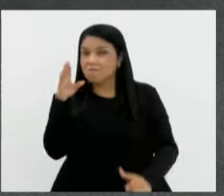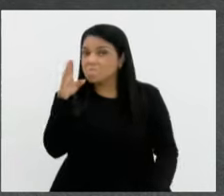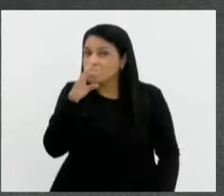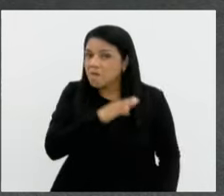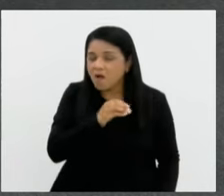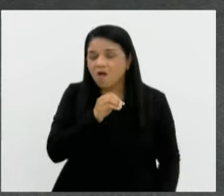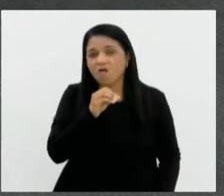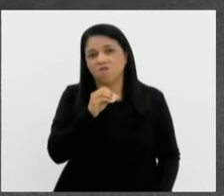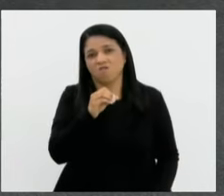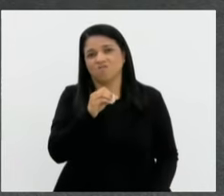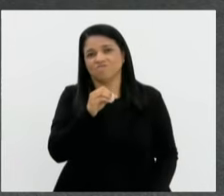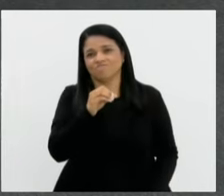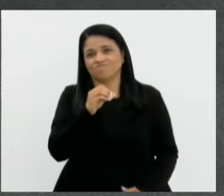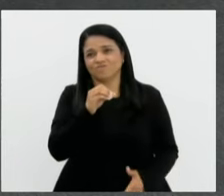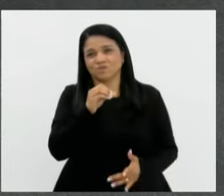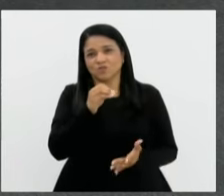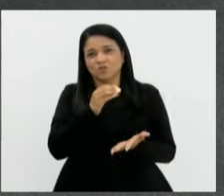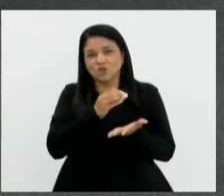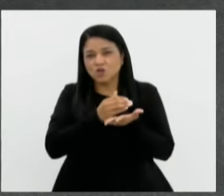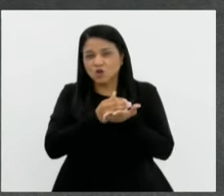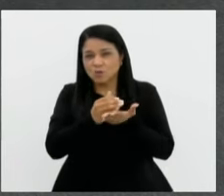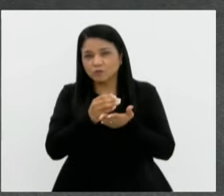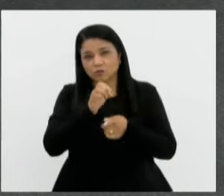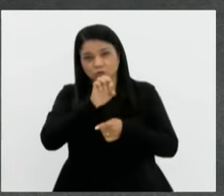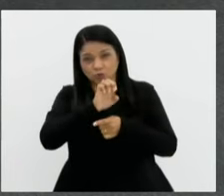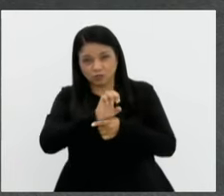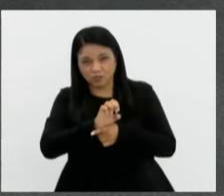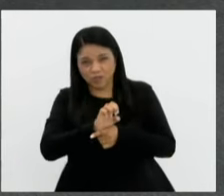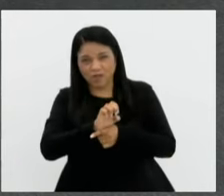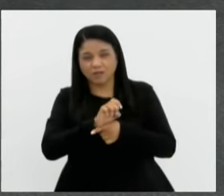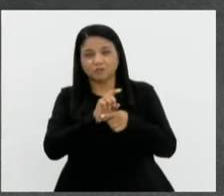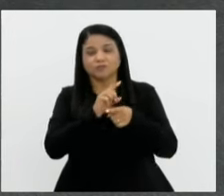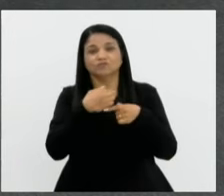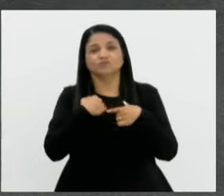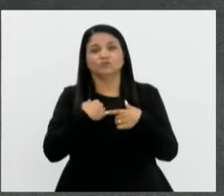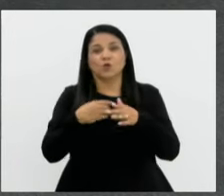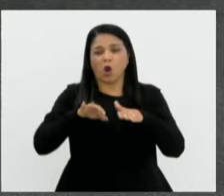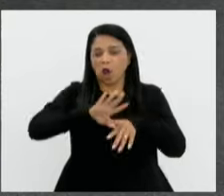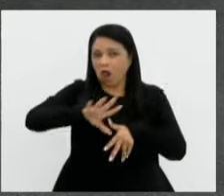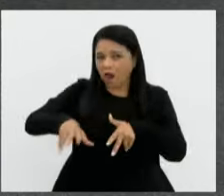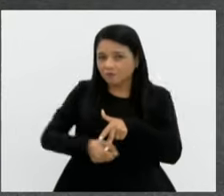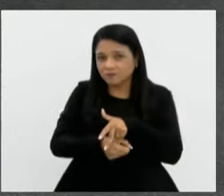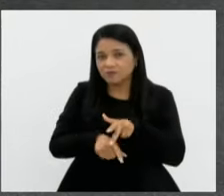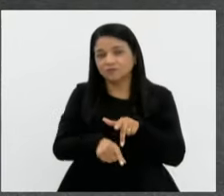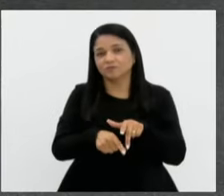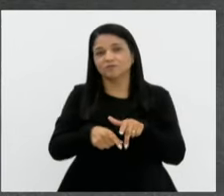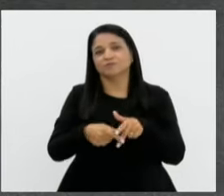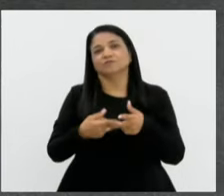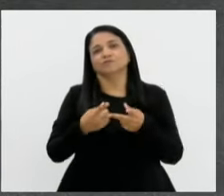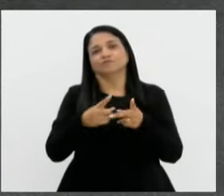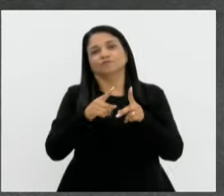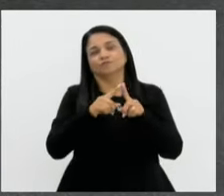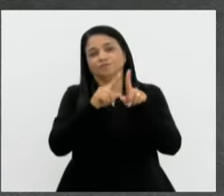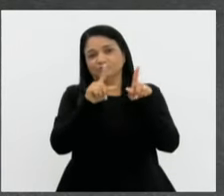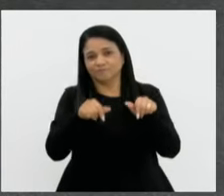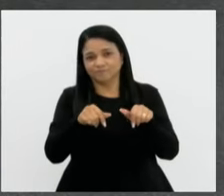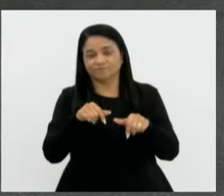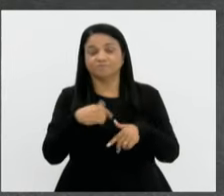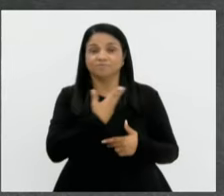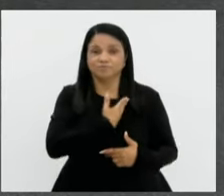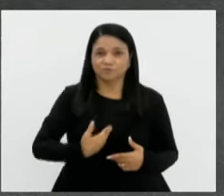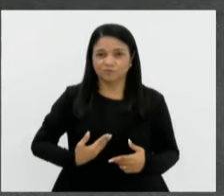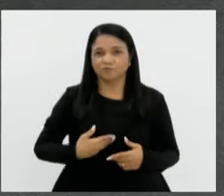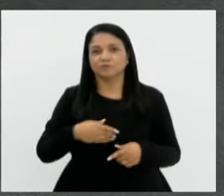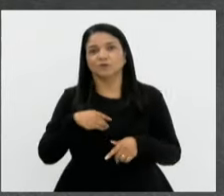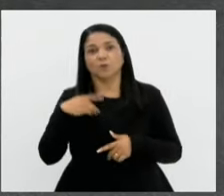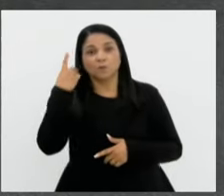que ela começou cooptando o Estado, agentes públicos, políticos, e hoje ela consegue cooptar até o tráfico.